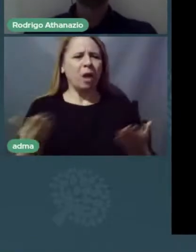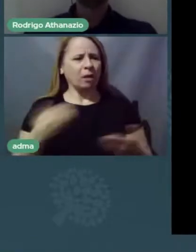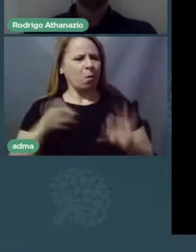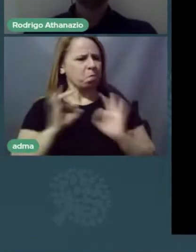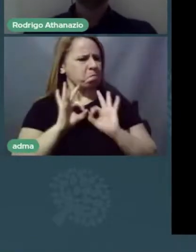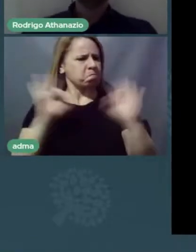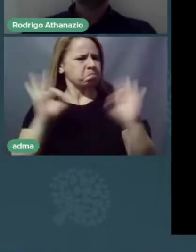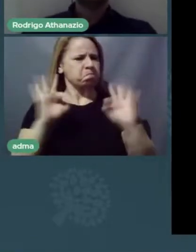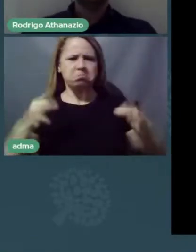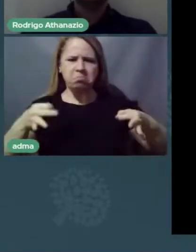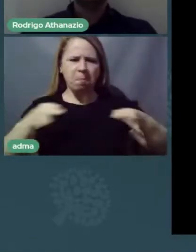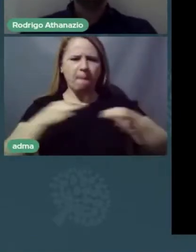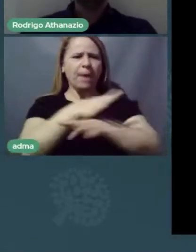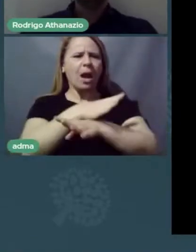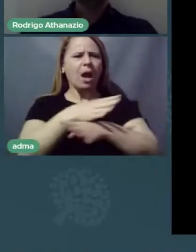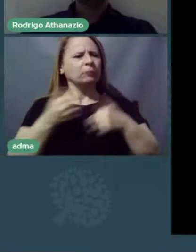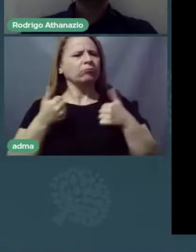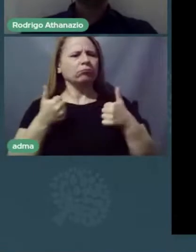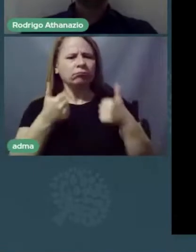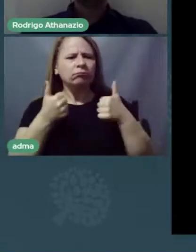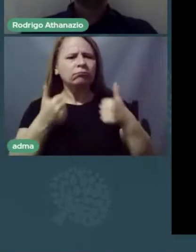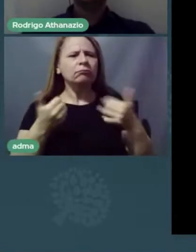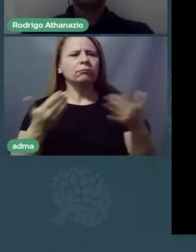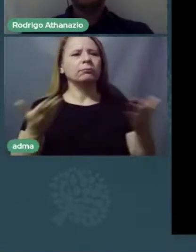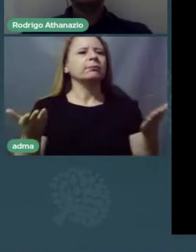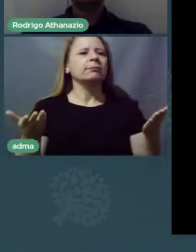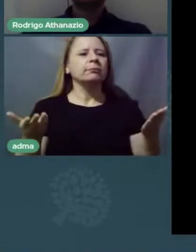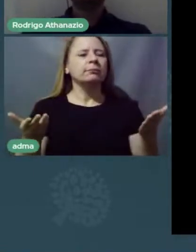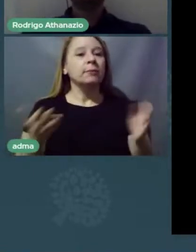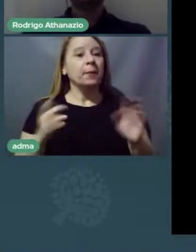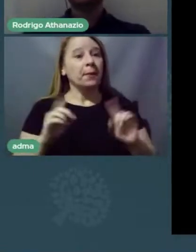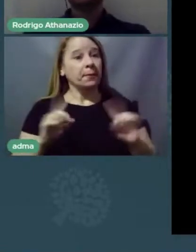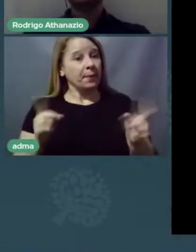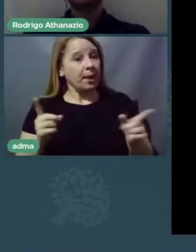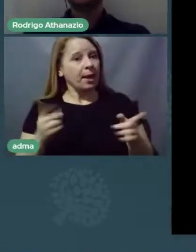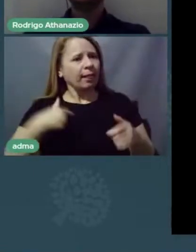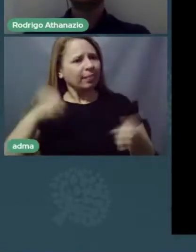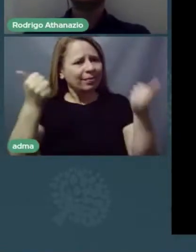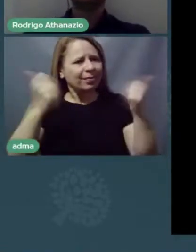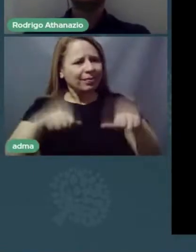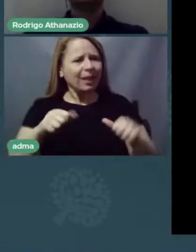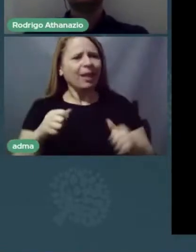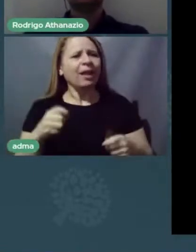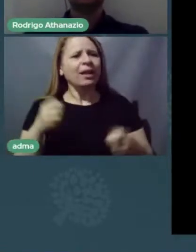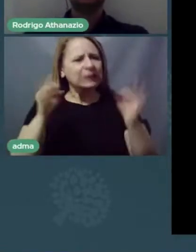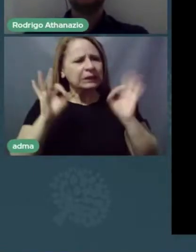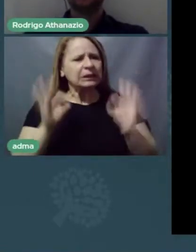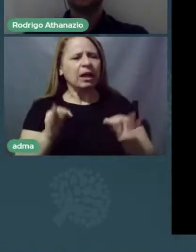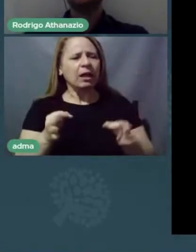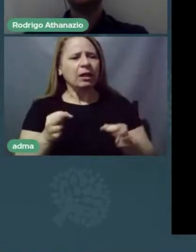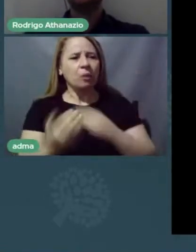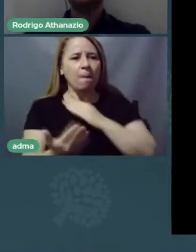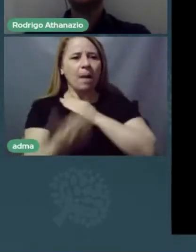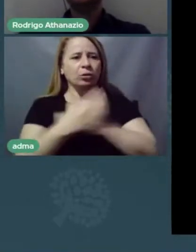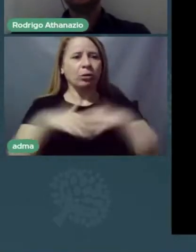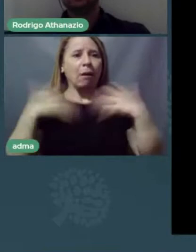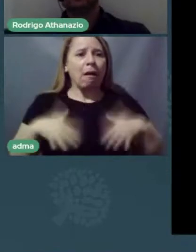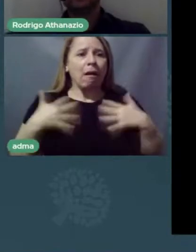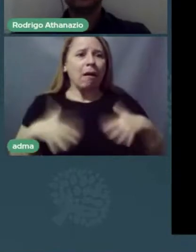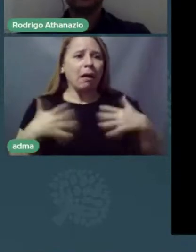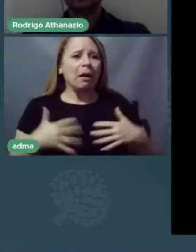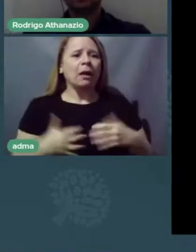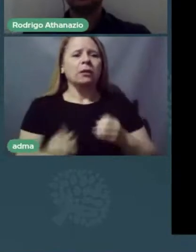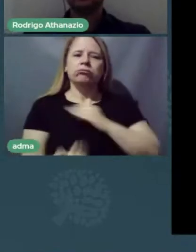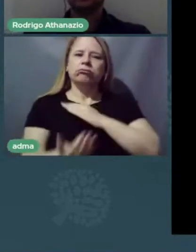eu resolvo na hora aqueles sintomas. Então, a mim é isso que funciona ali naquela hora que eu estou desesperado e